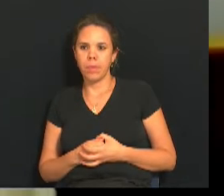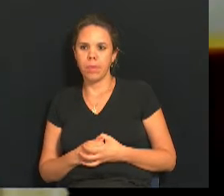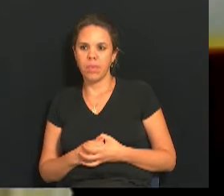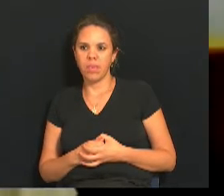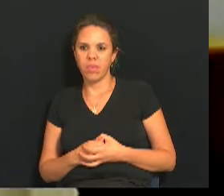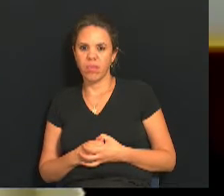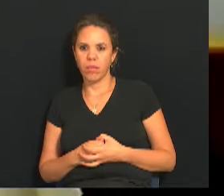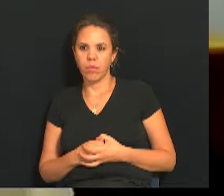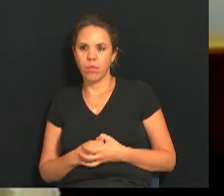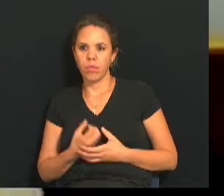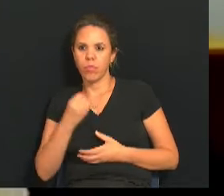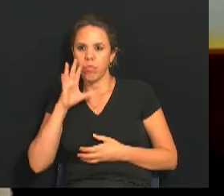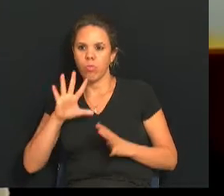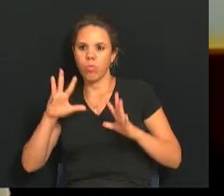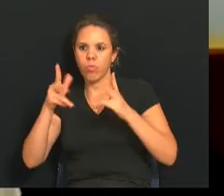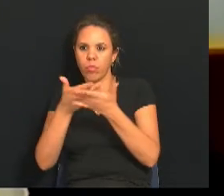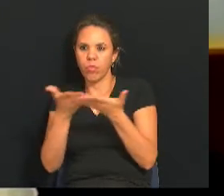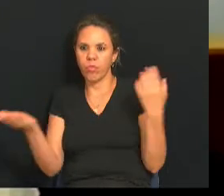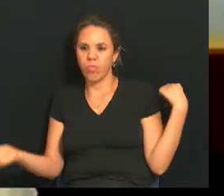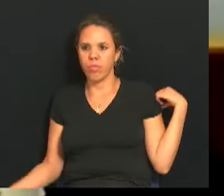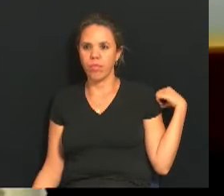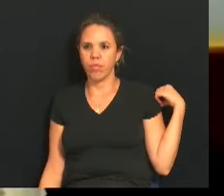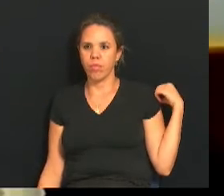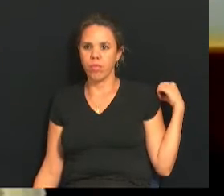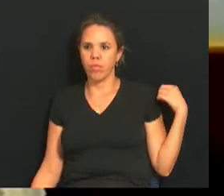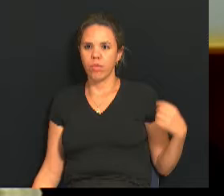Boa tarde a todos, a todas e a todas.